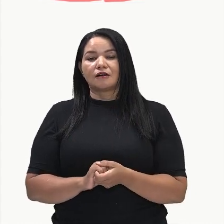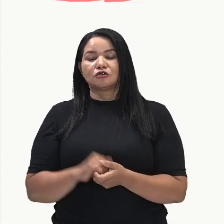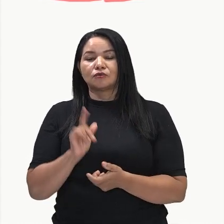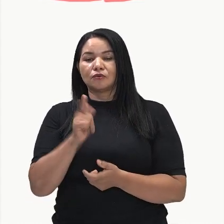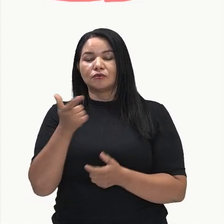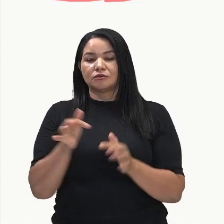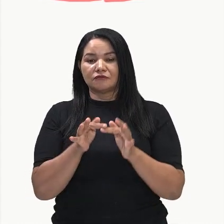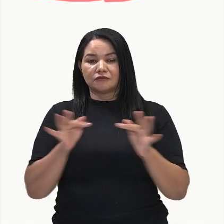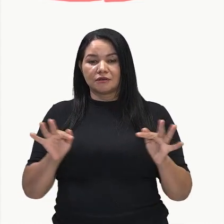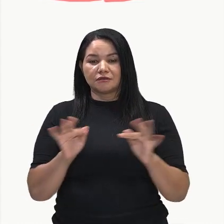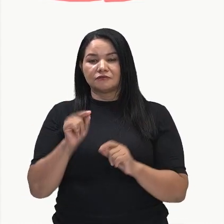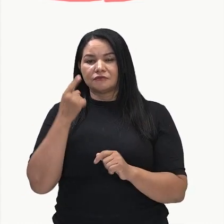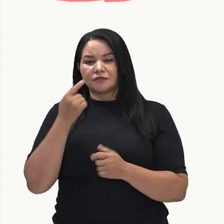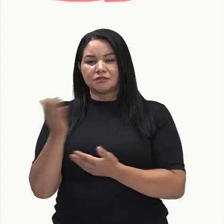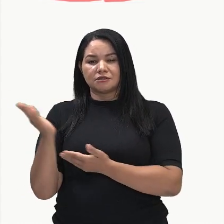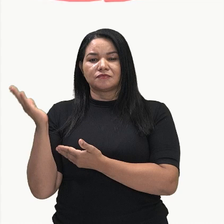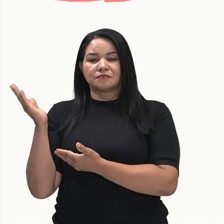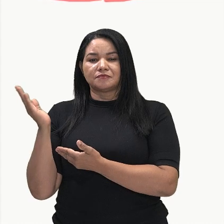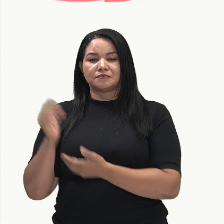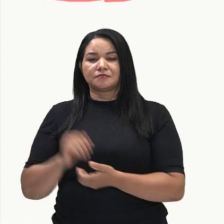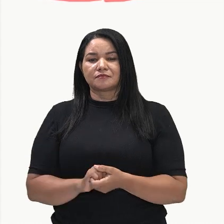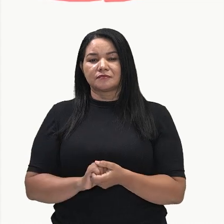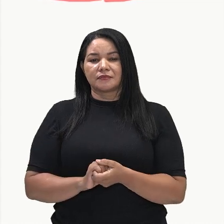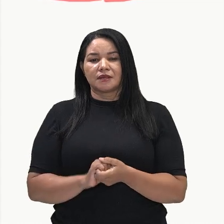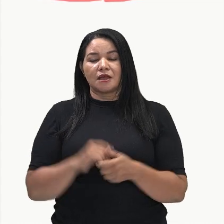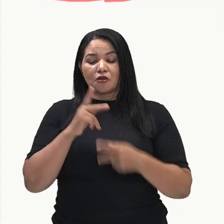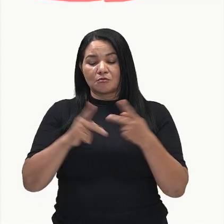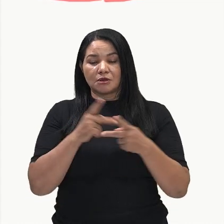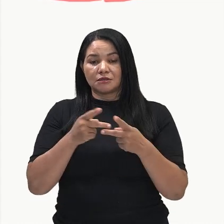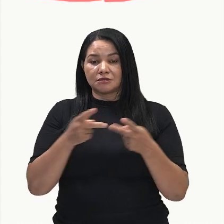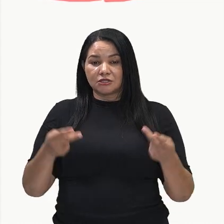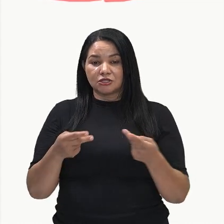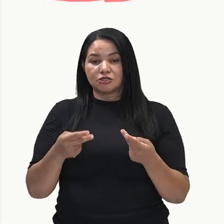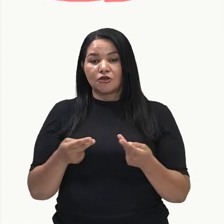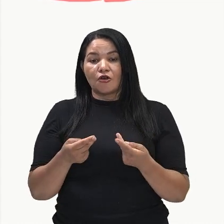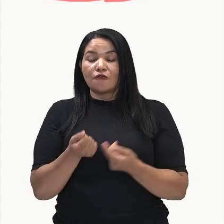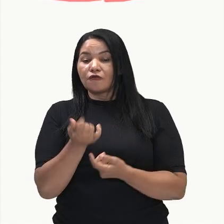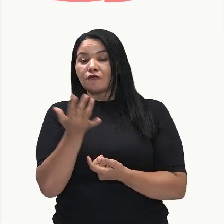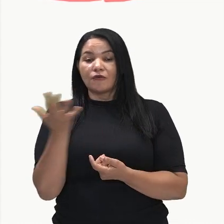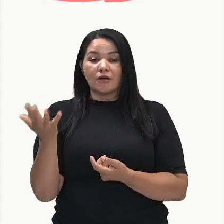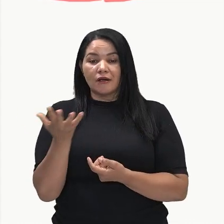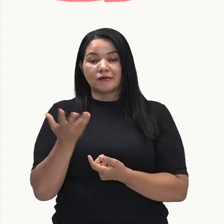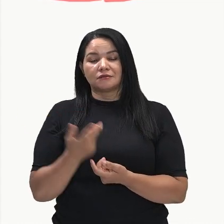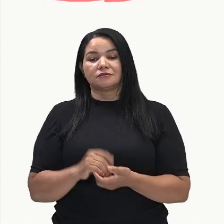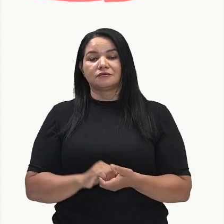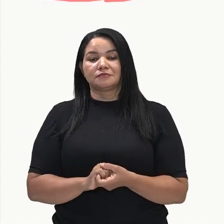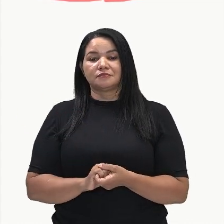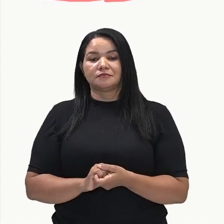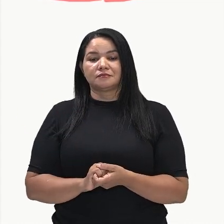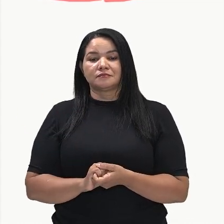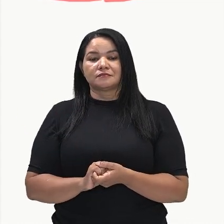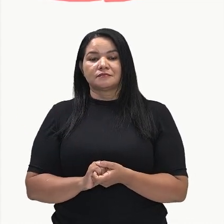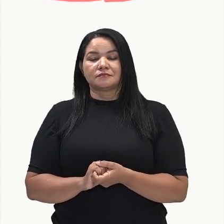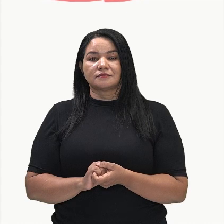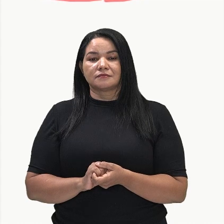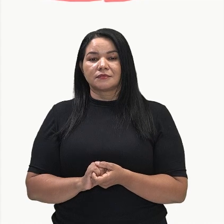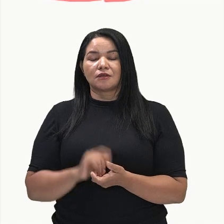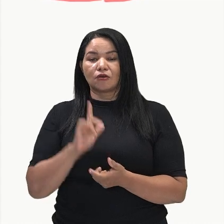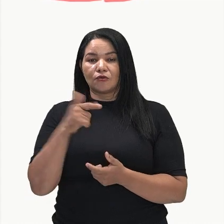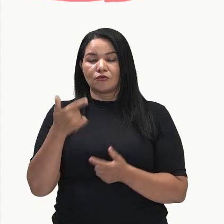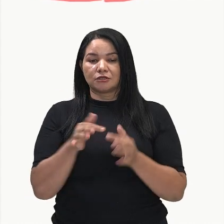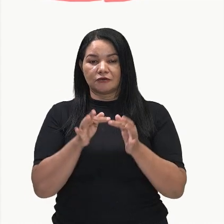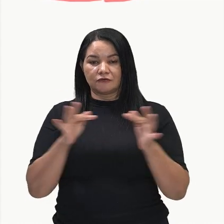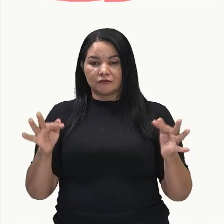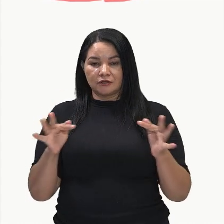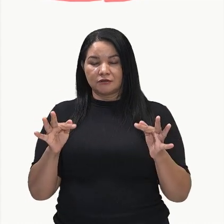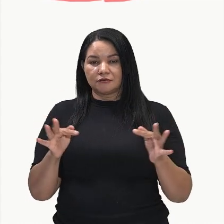quem são? Vejam, são vários presentes para várias pessoas. Para quem são? Dime logo, quem vendrá